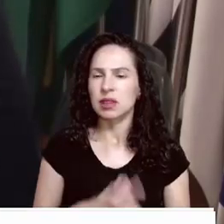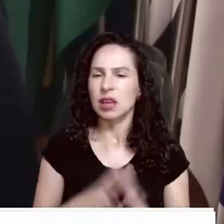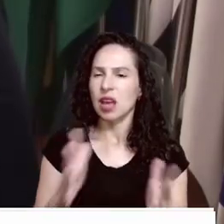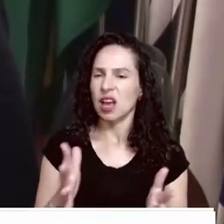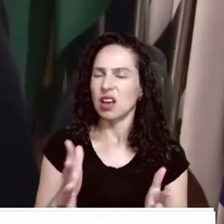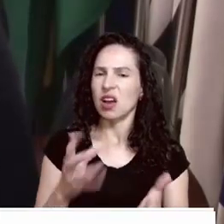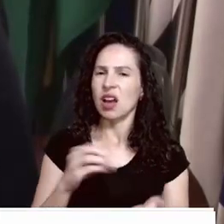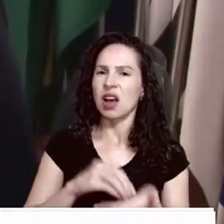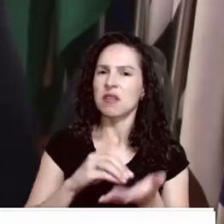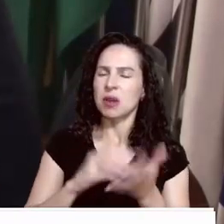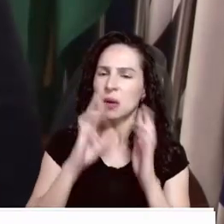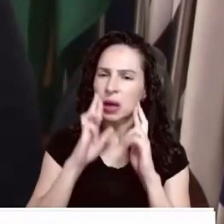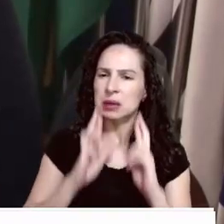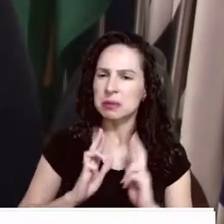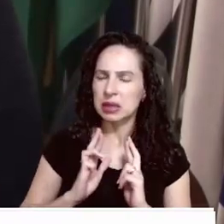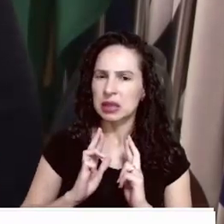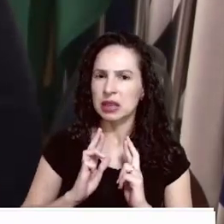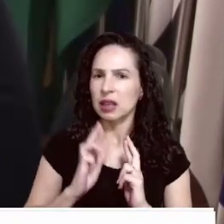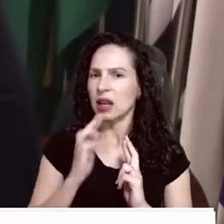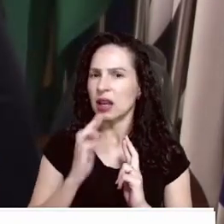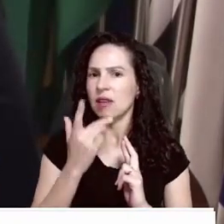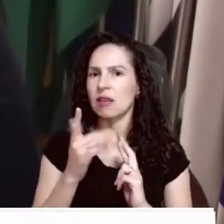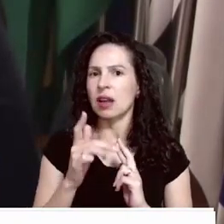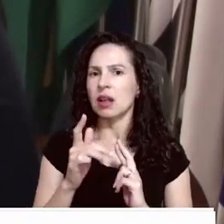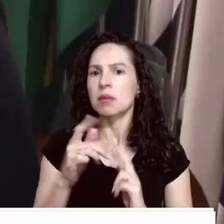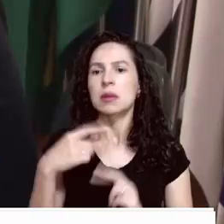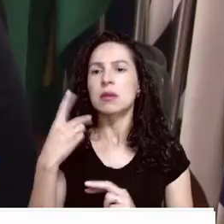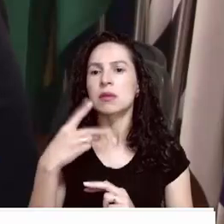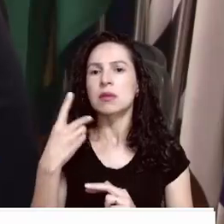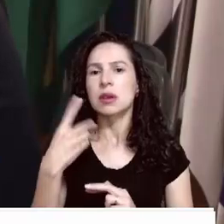falo pelos 5 vereadores que estão embora, falo por mim.